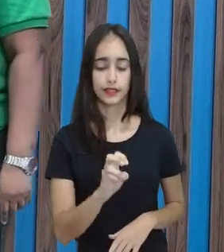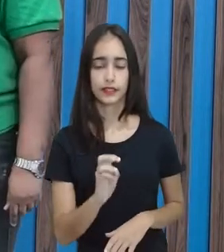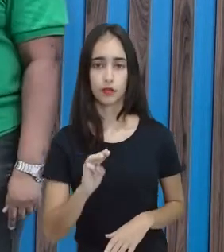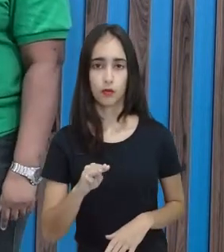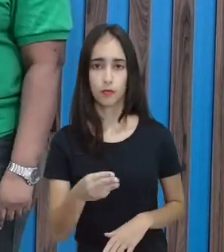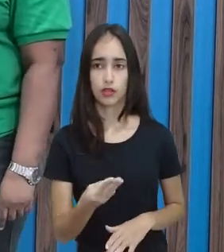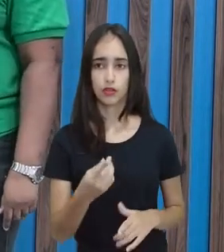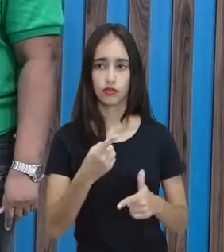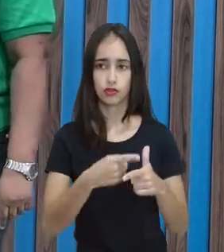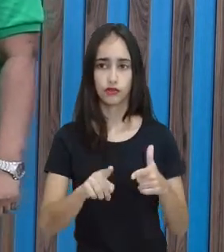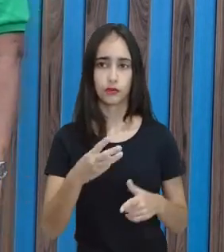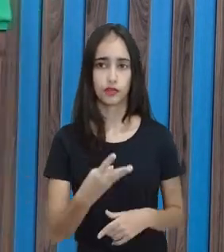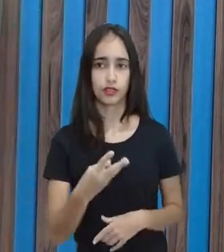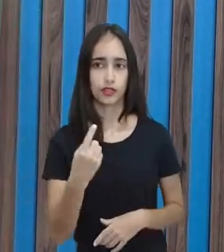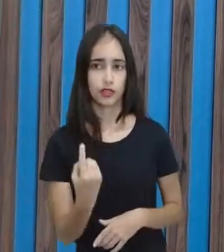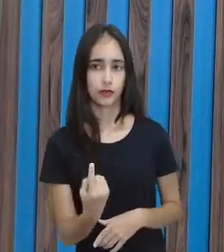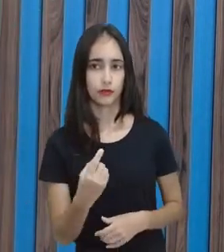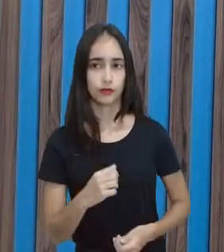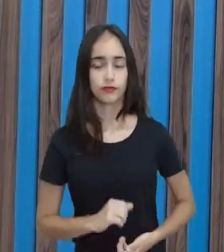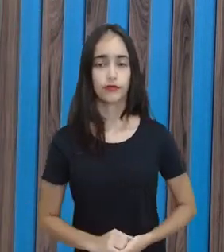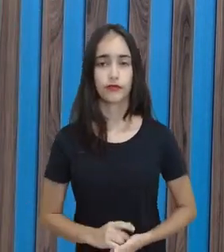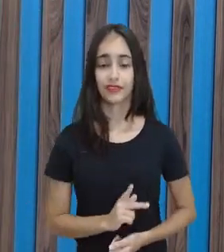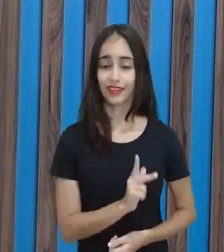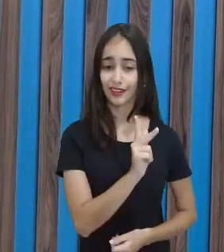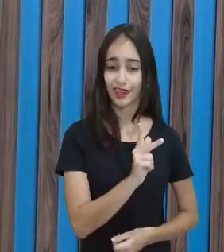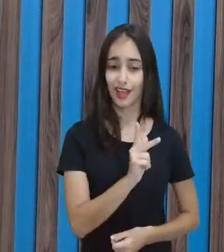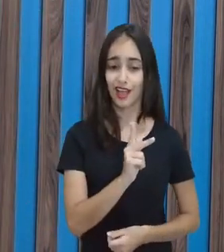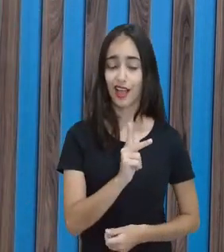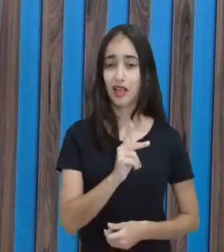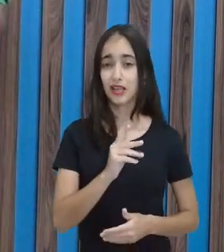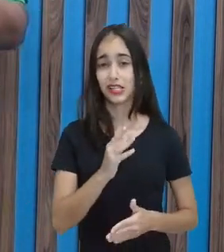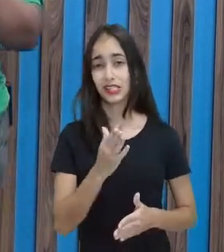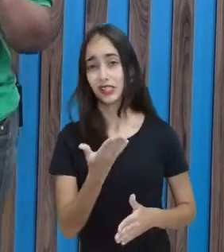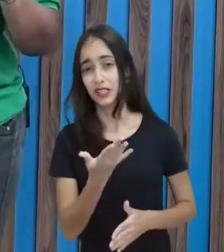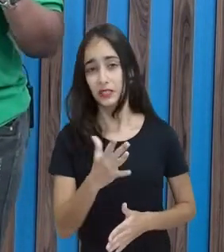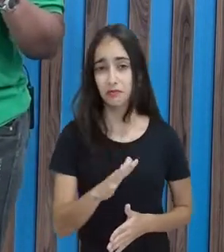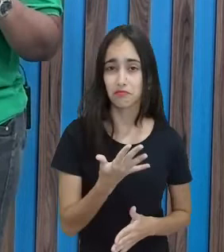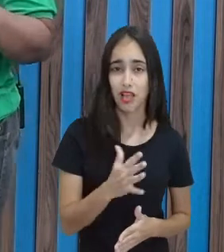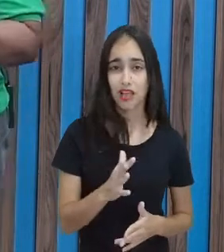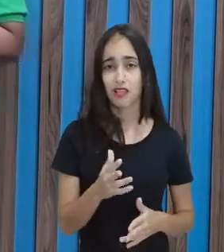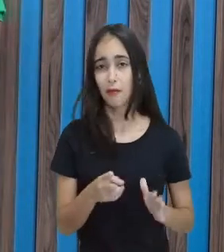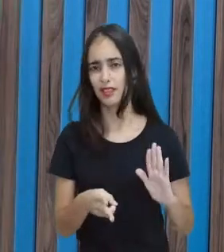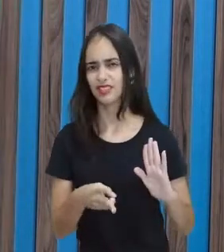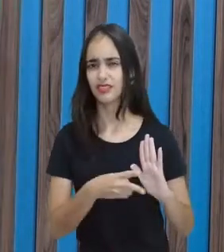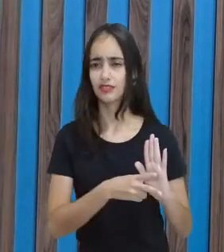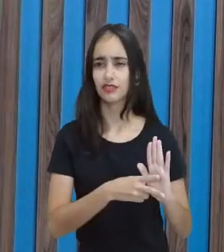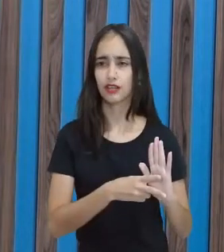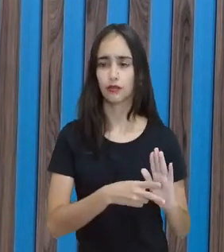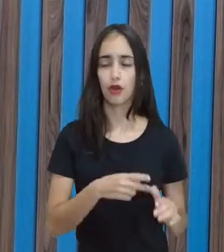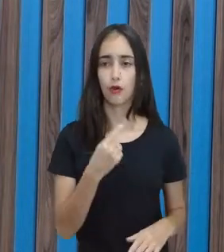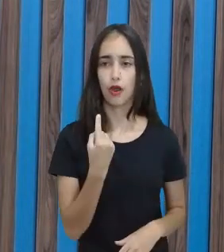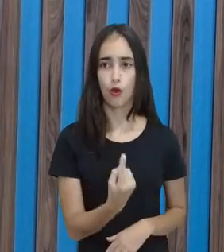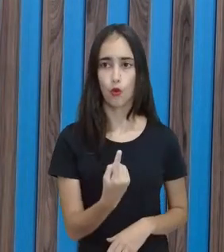31. Aqui nós temos k aproximadamente igual a